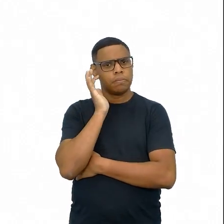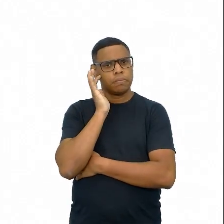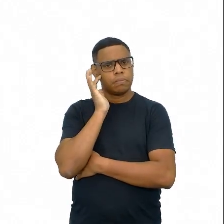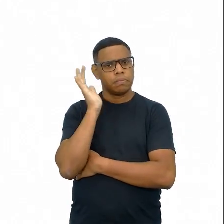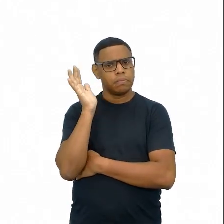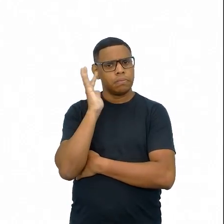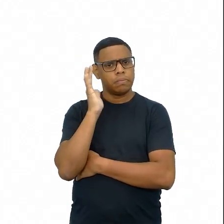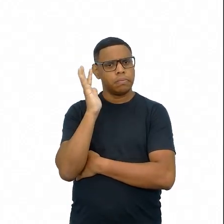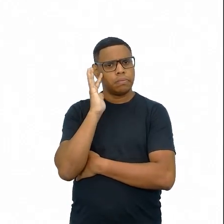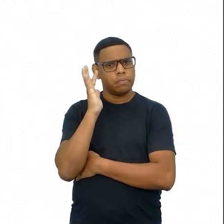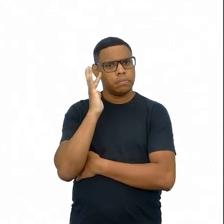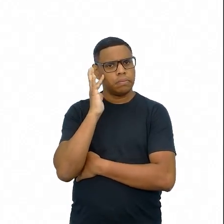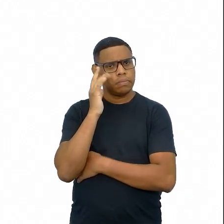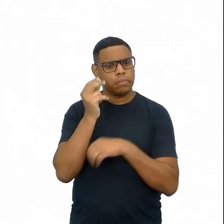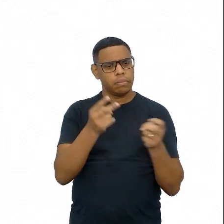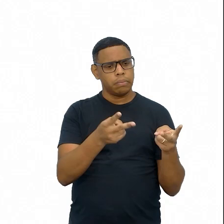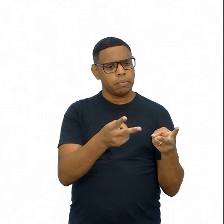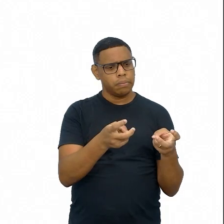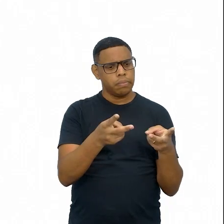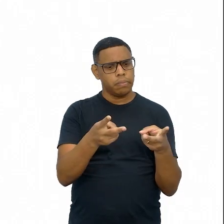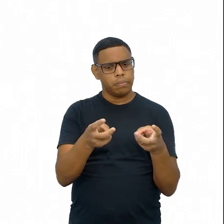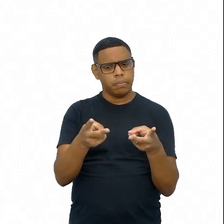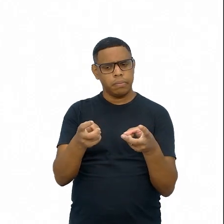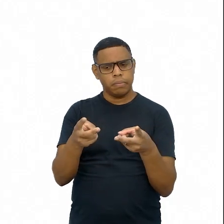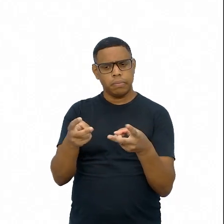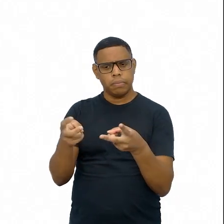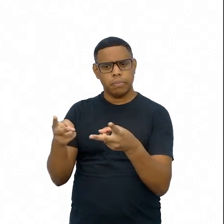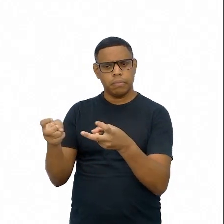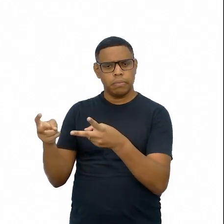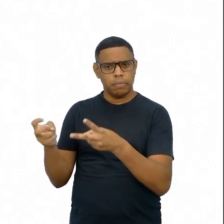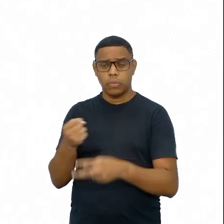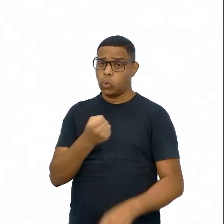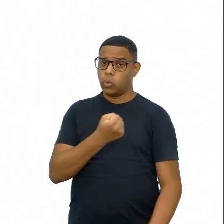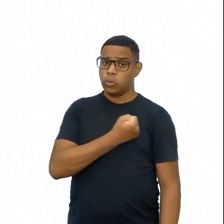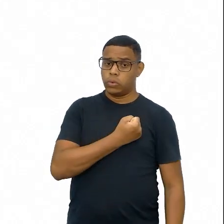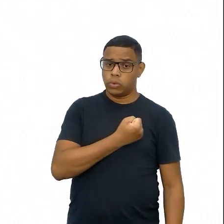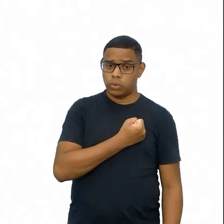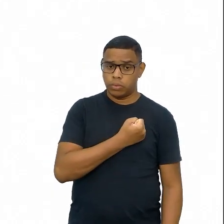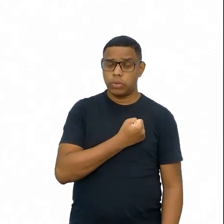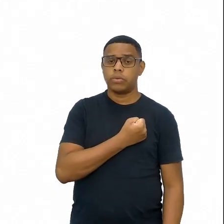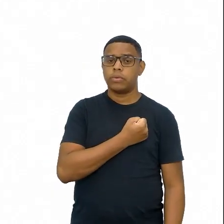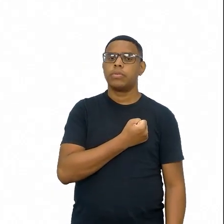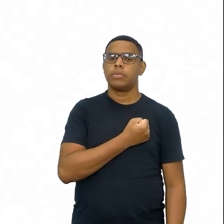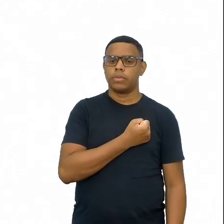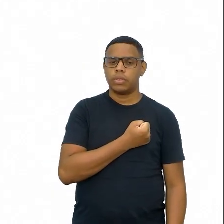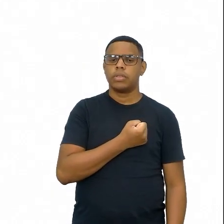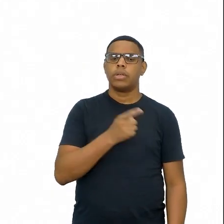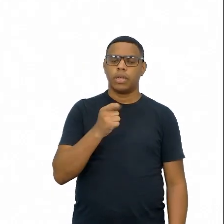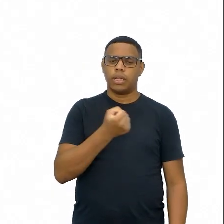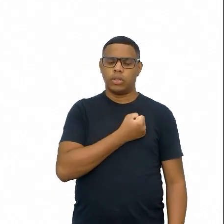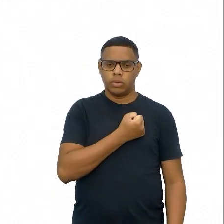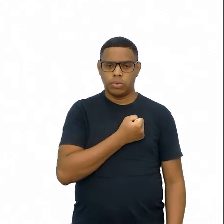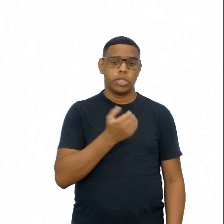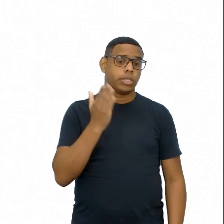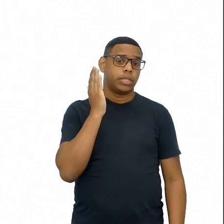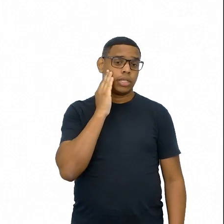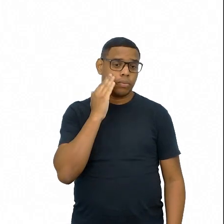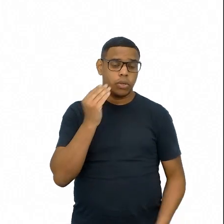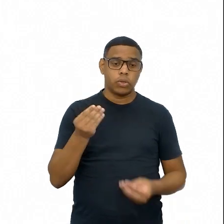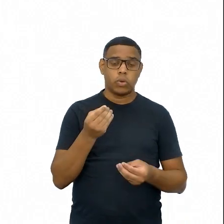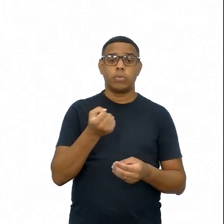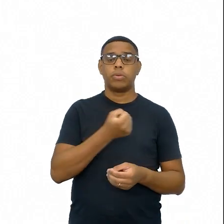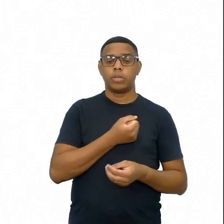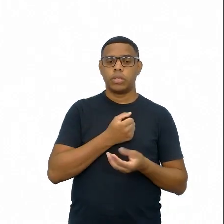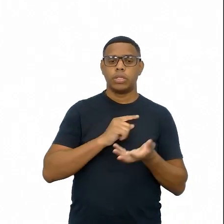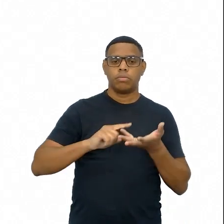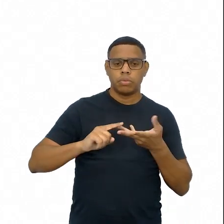aqui, identificar, né, fazer a leitura dos números, né, que é uma sequência numérica, saber colocá-los na